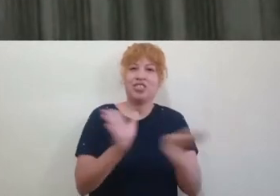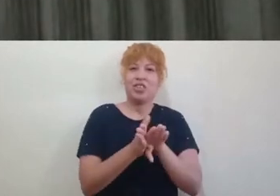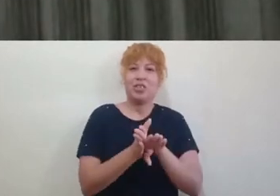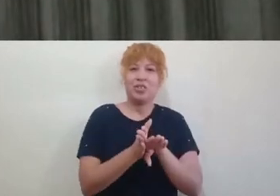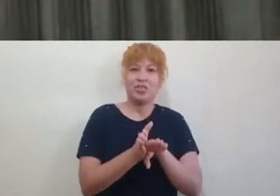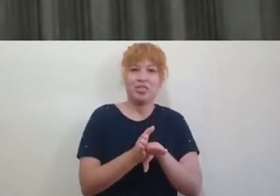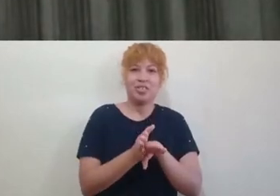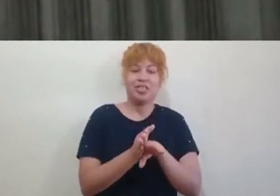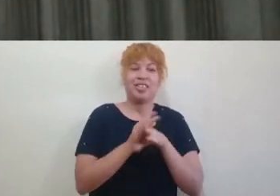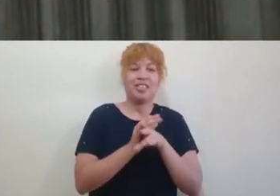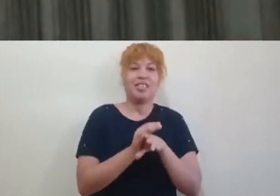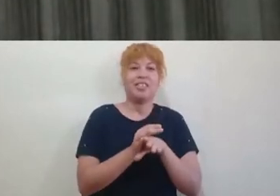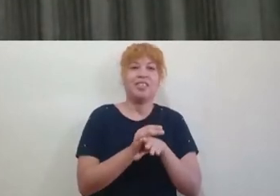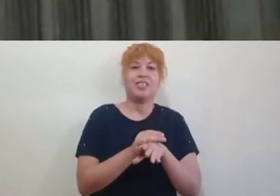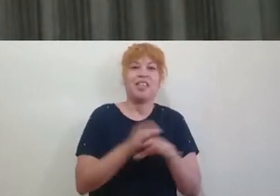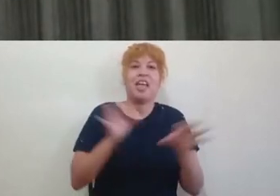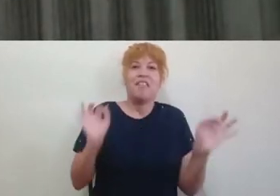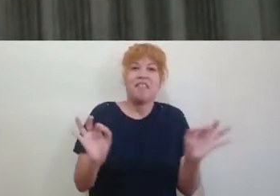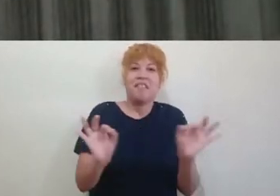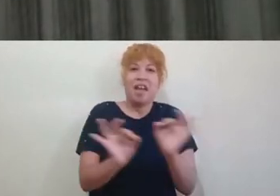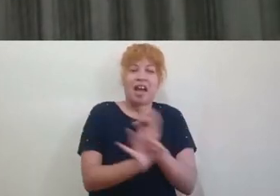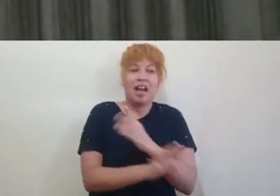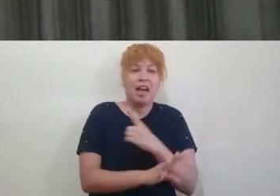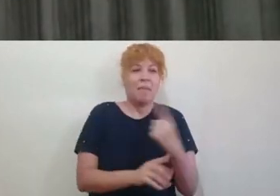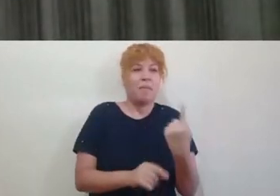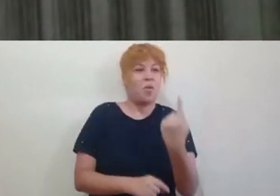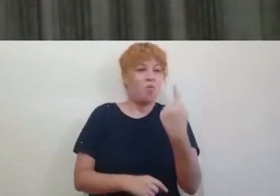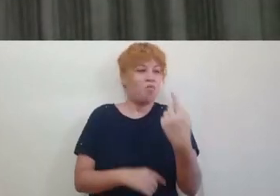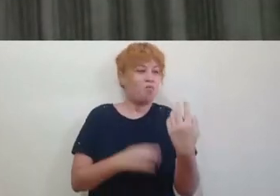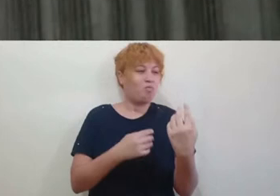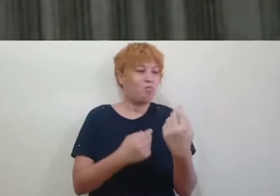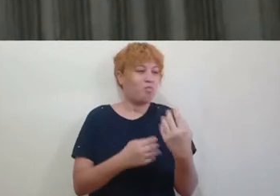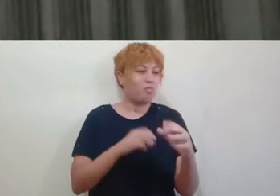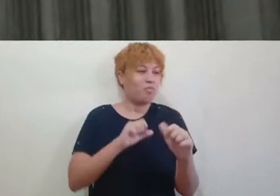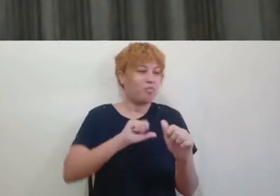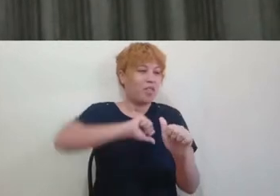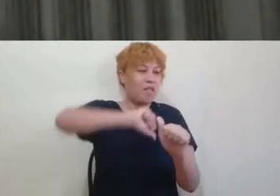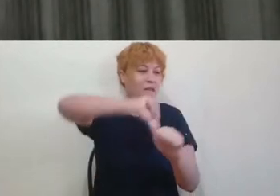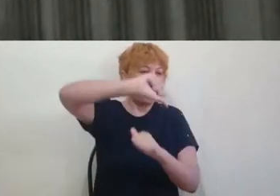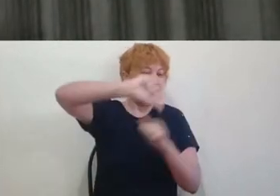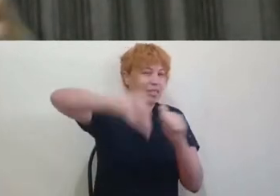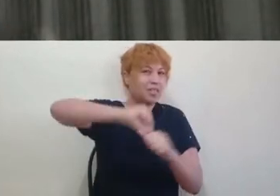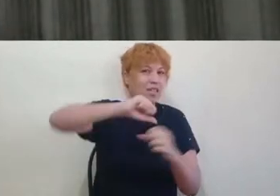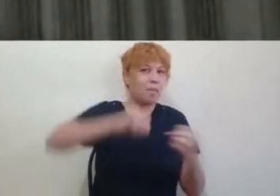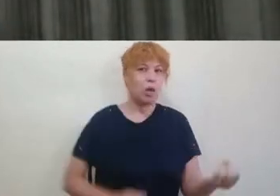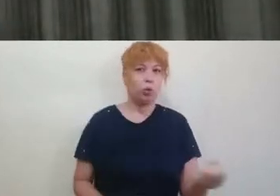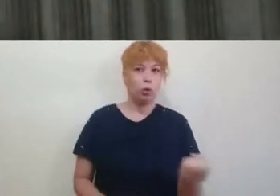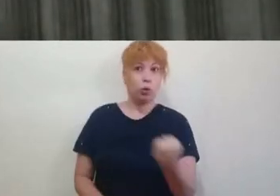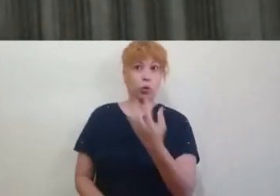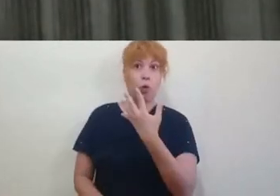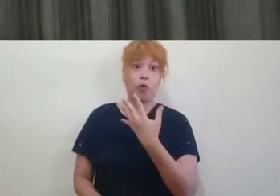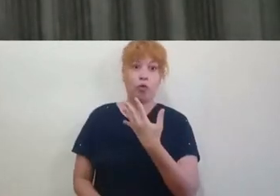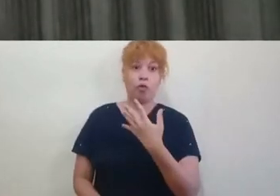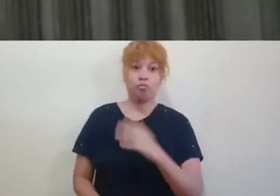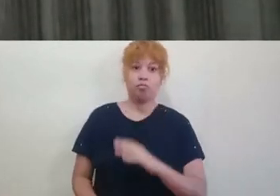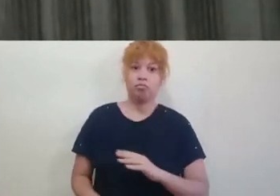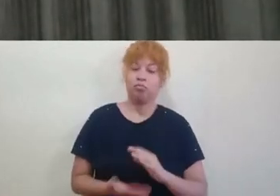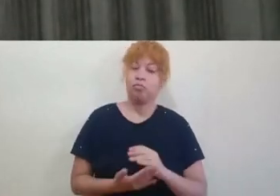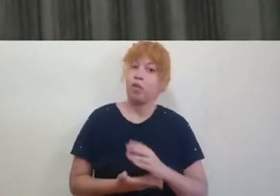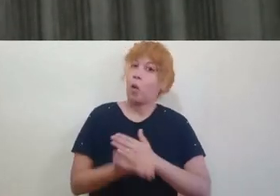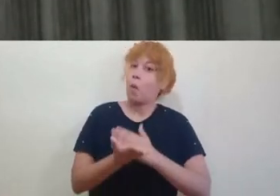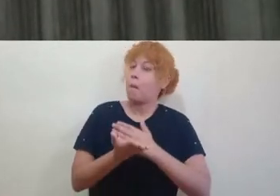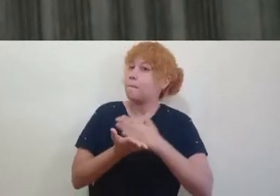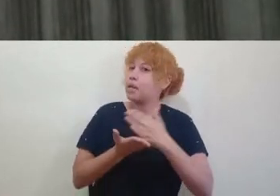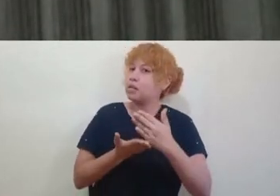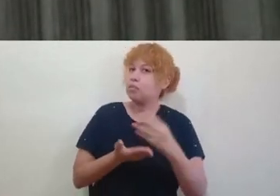novo futuro. E em suas memórias vai ficar esse espaço temporal da convivência universitária,